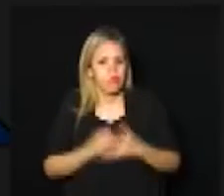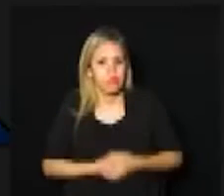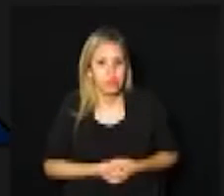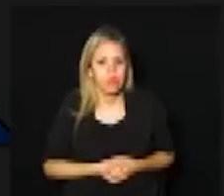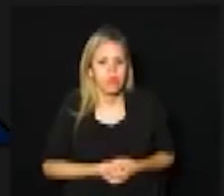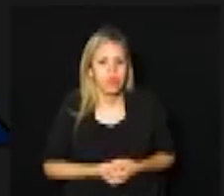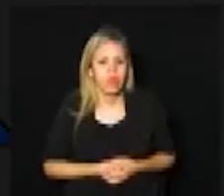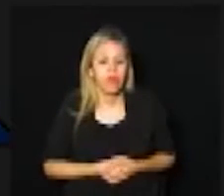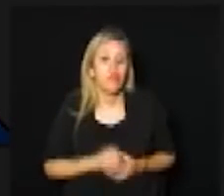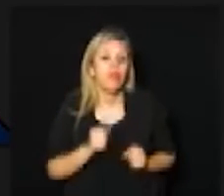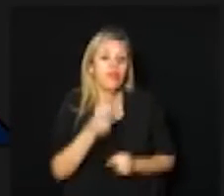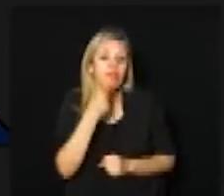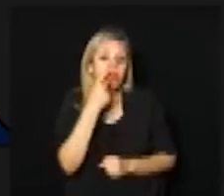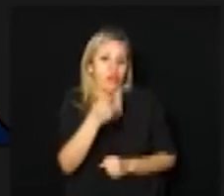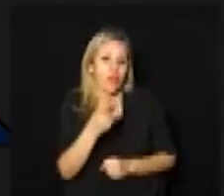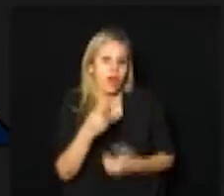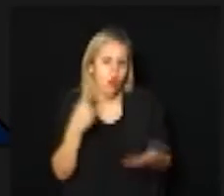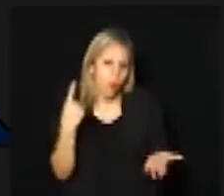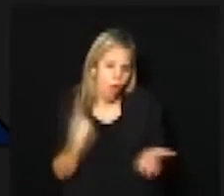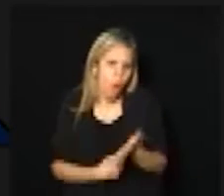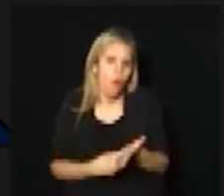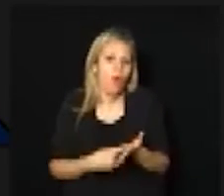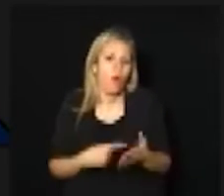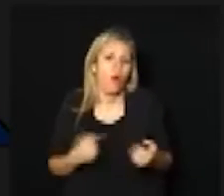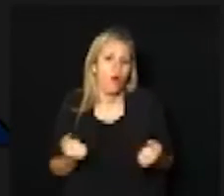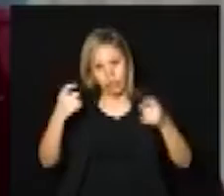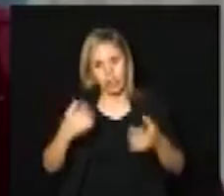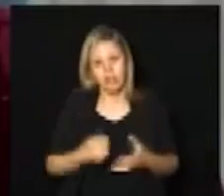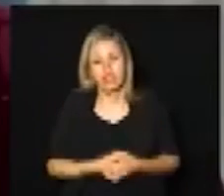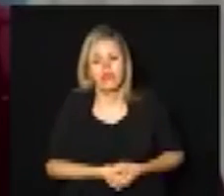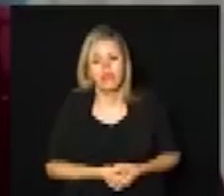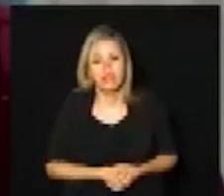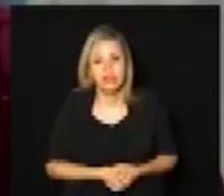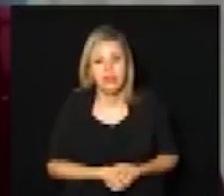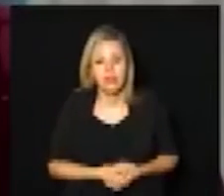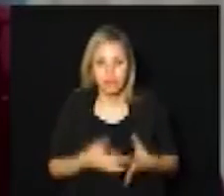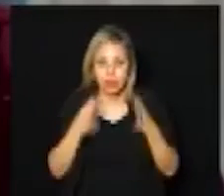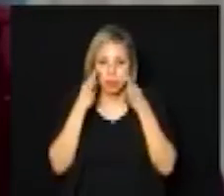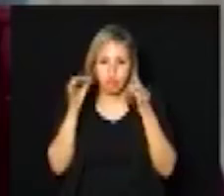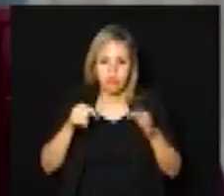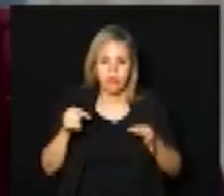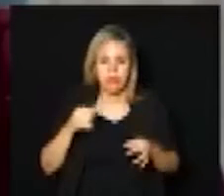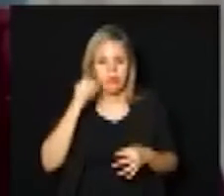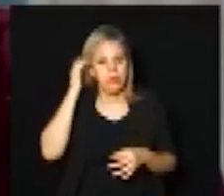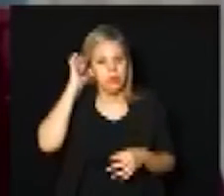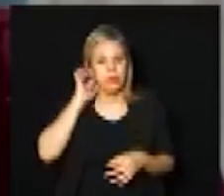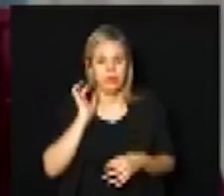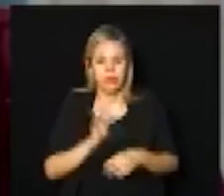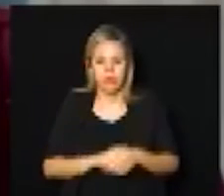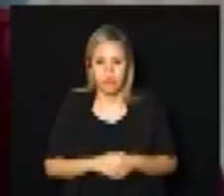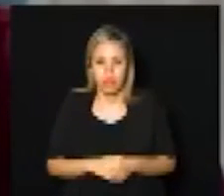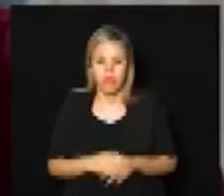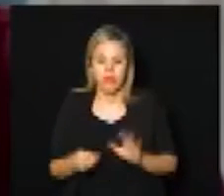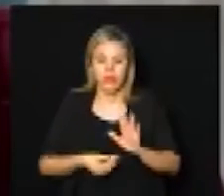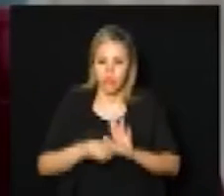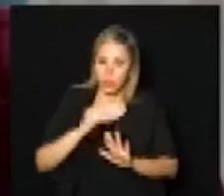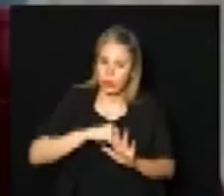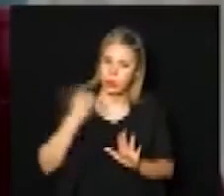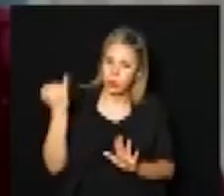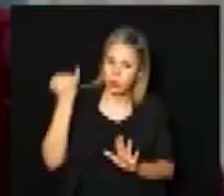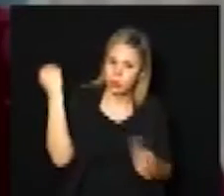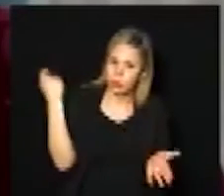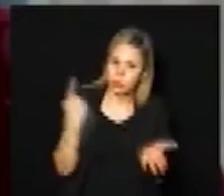o que eu posso te dizer é que conte com a nossa parceria nessa construção. Fiquei atento aqui a essa agenda